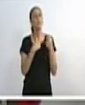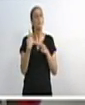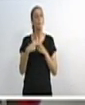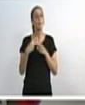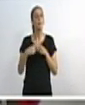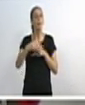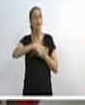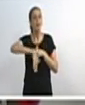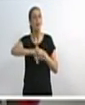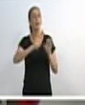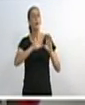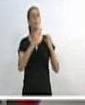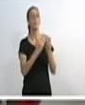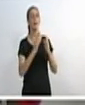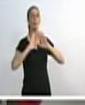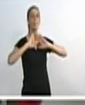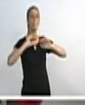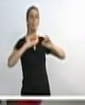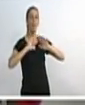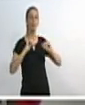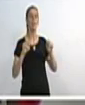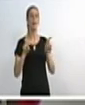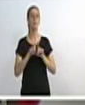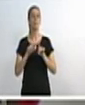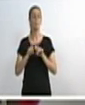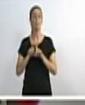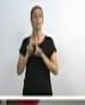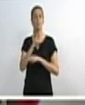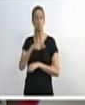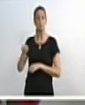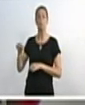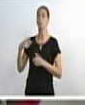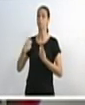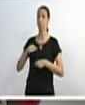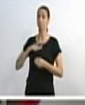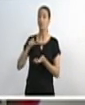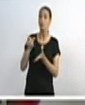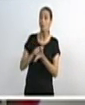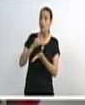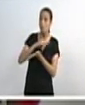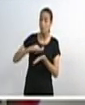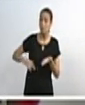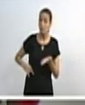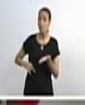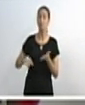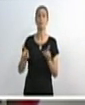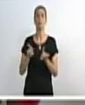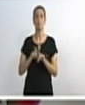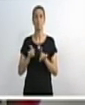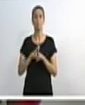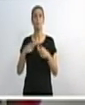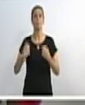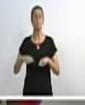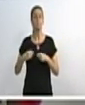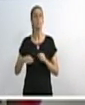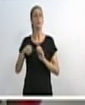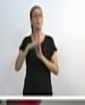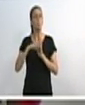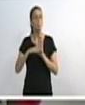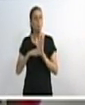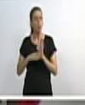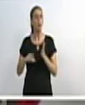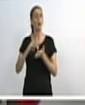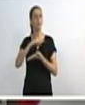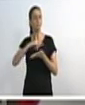comunidade, responsabilidade pelas documentações que a associação precisa, a regularização dos documentos daquela